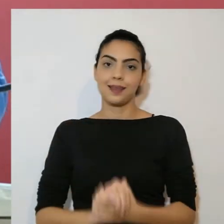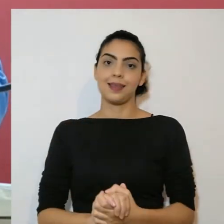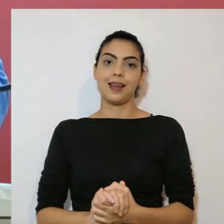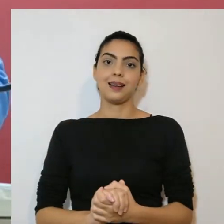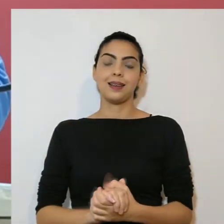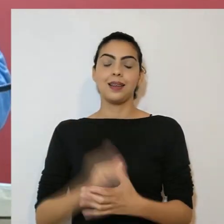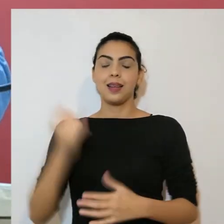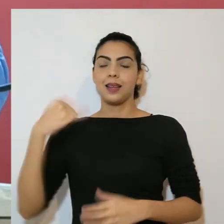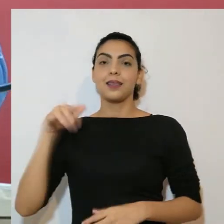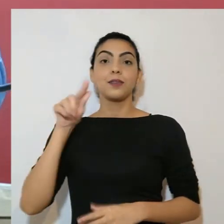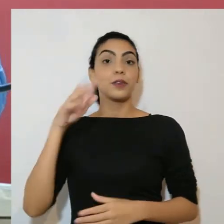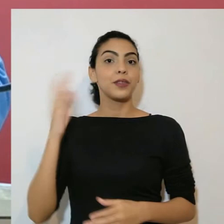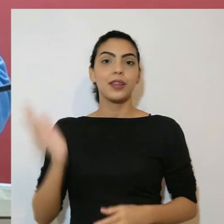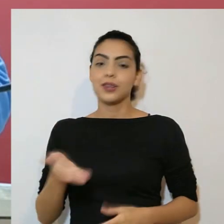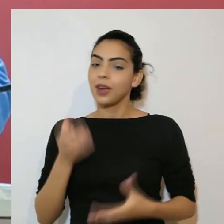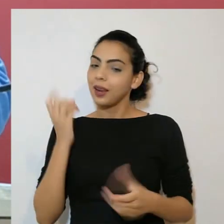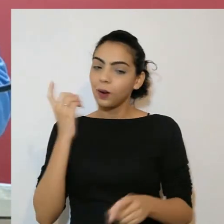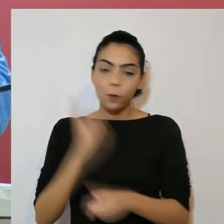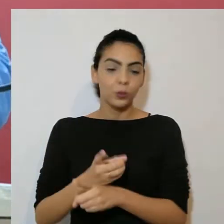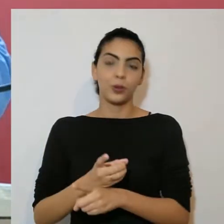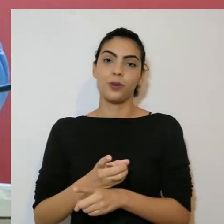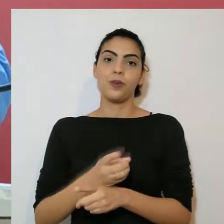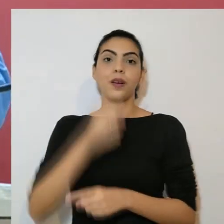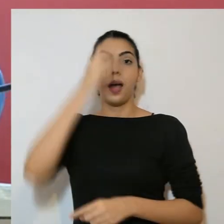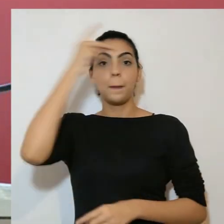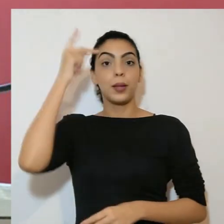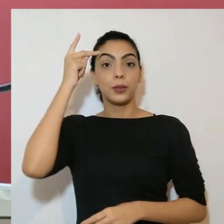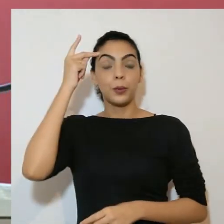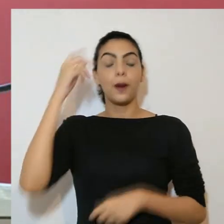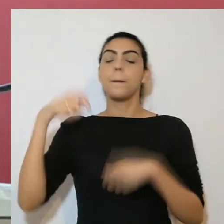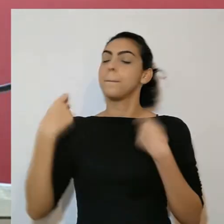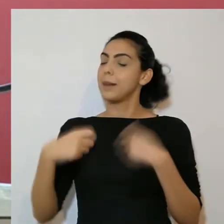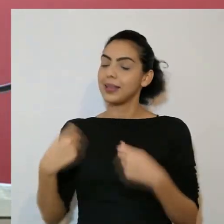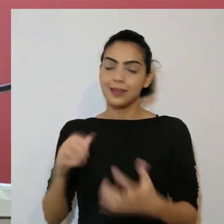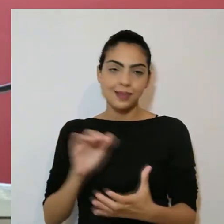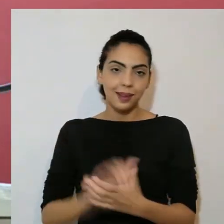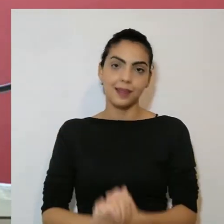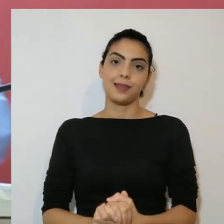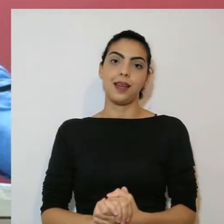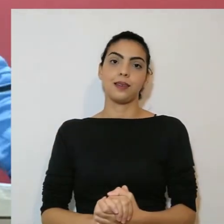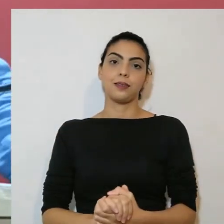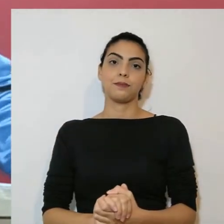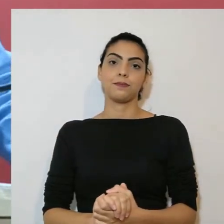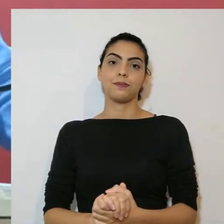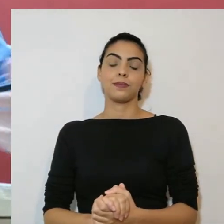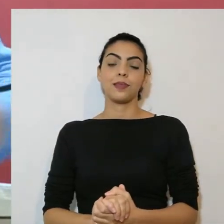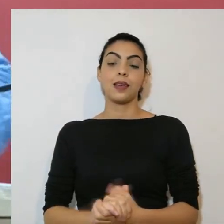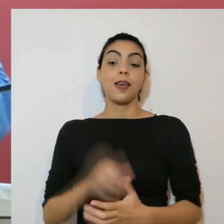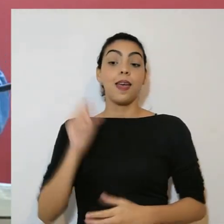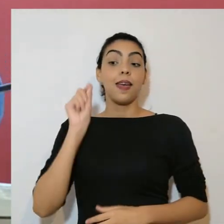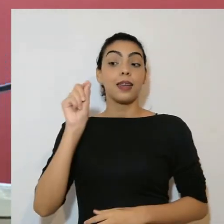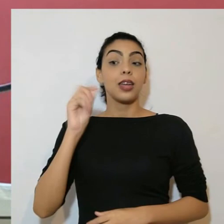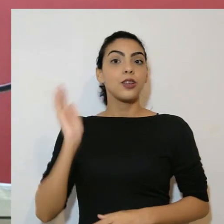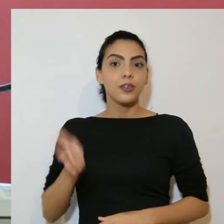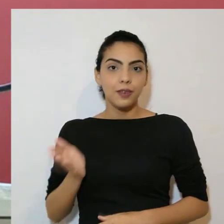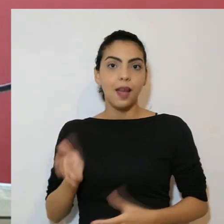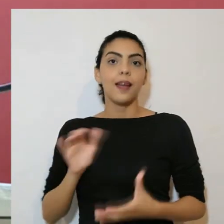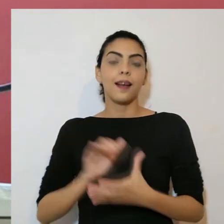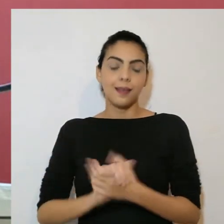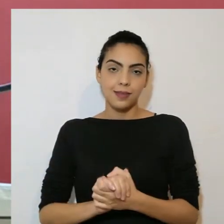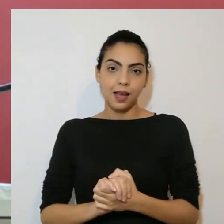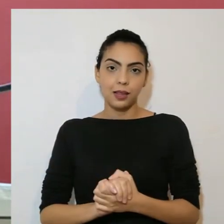devem casar. Se você já encontrou a pessoa, namorada, case. Os que